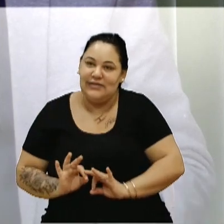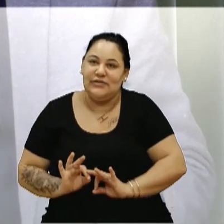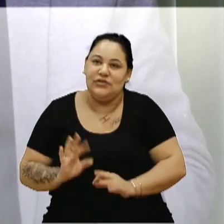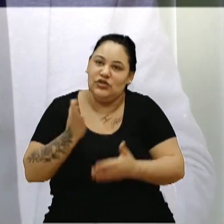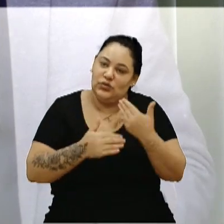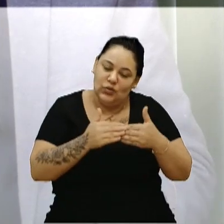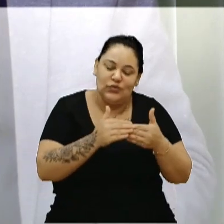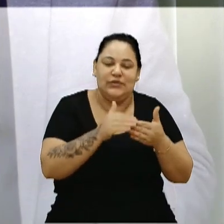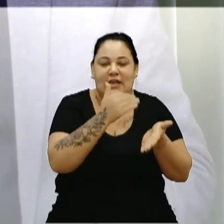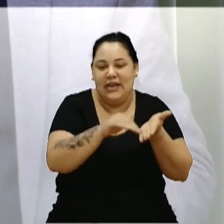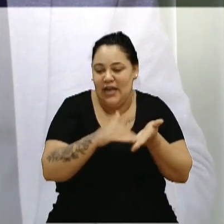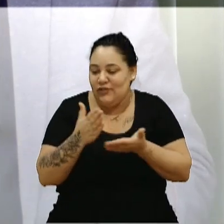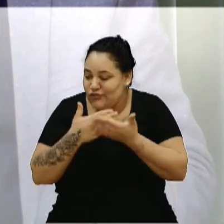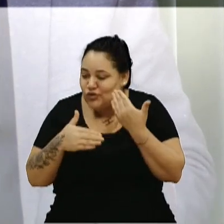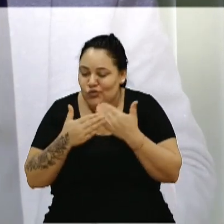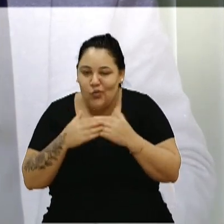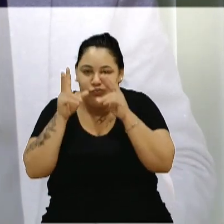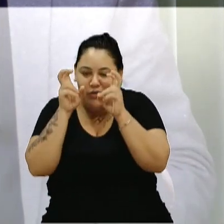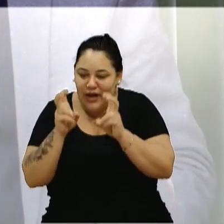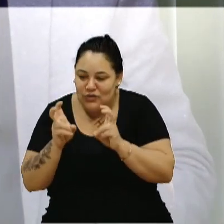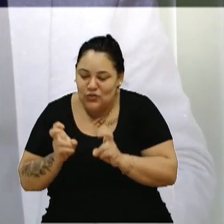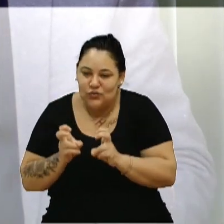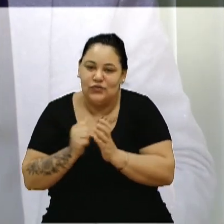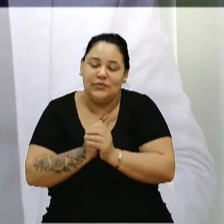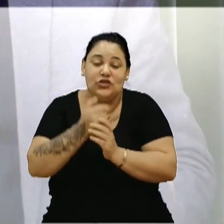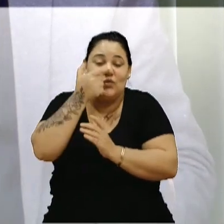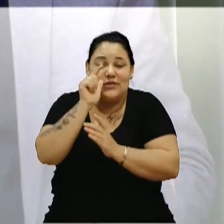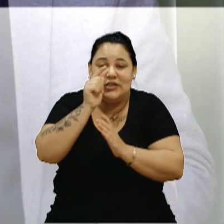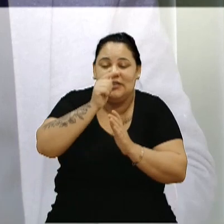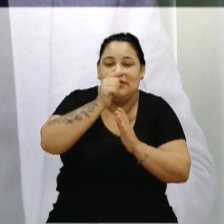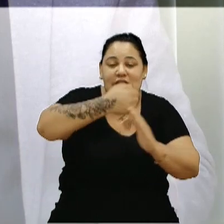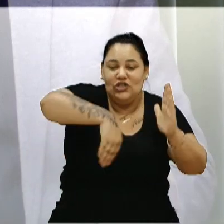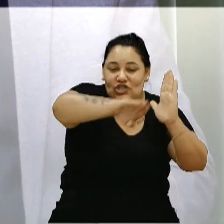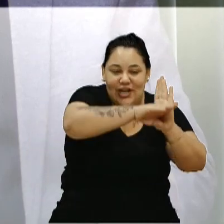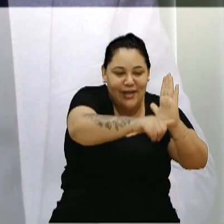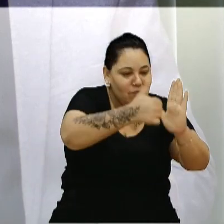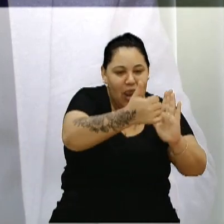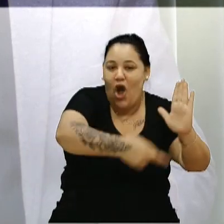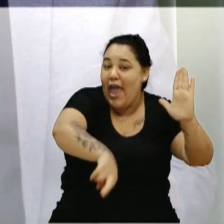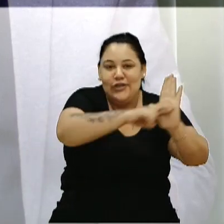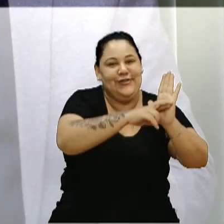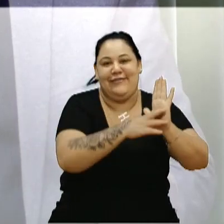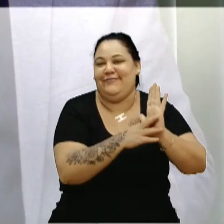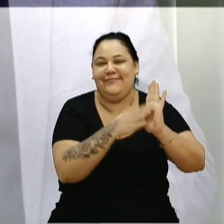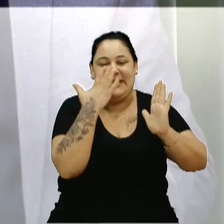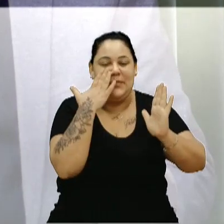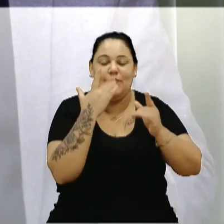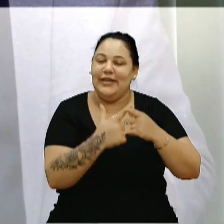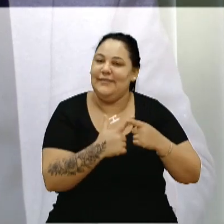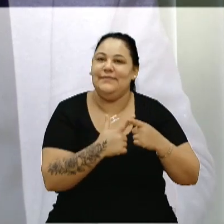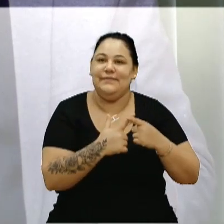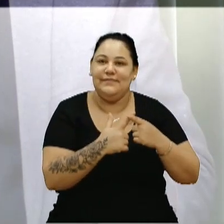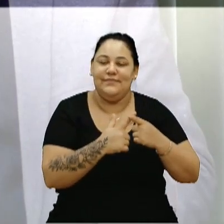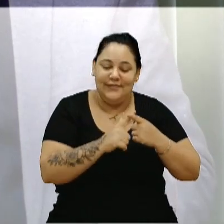as pastas, para que a gente consiga chegar e equalizar num melhor resultado, né? Porque isso é